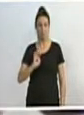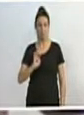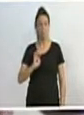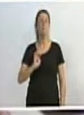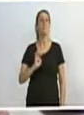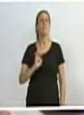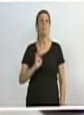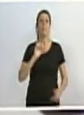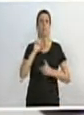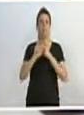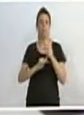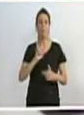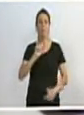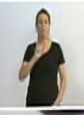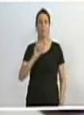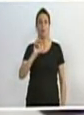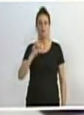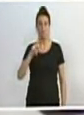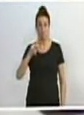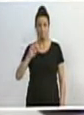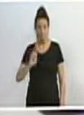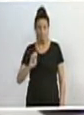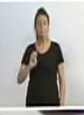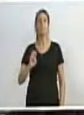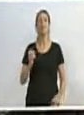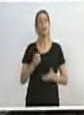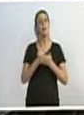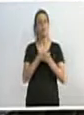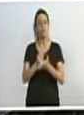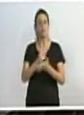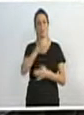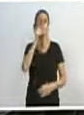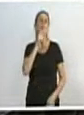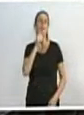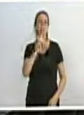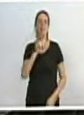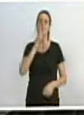que também vai trazer as suas considerações pelo tempo de até 5 minutos.